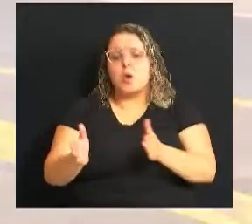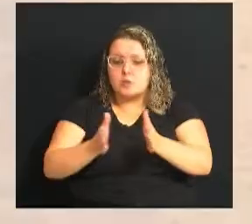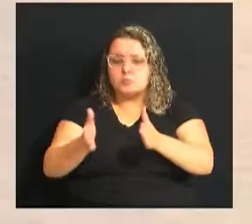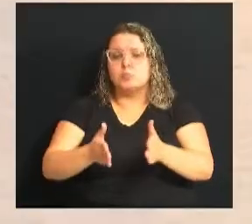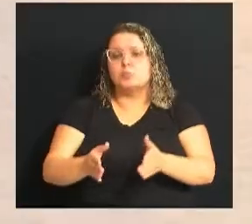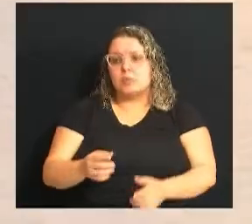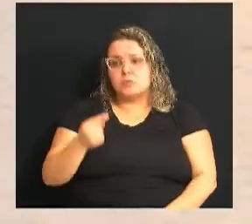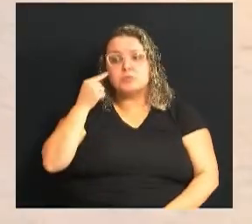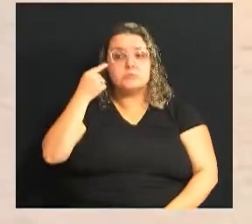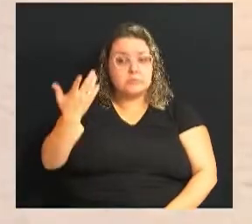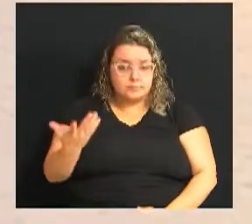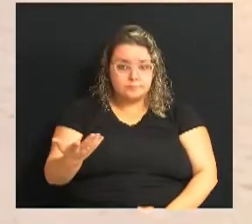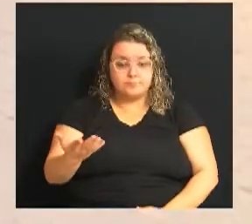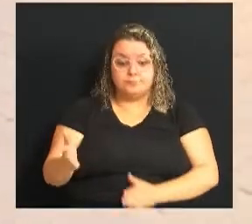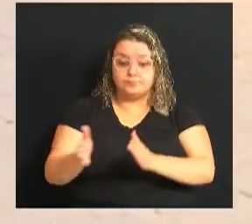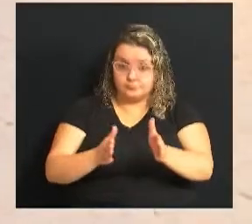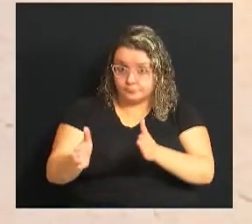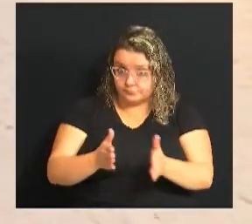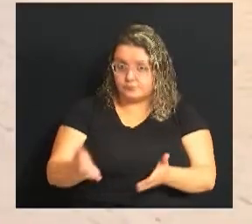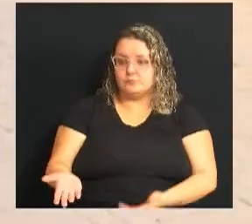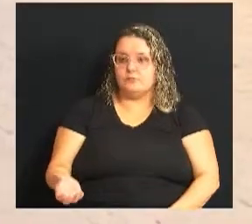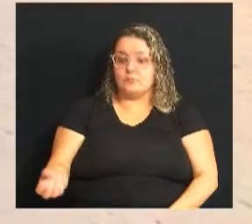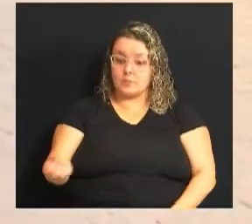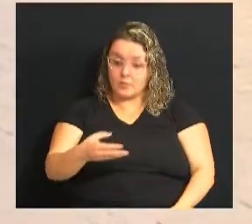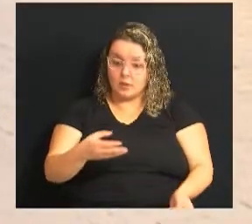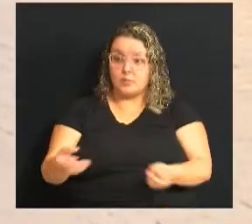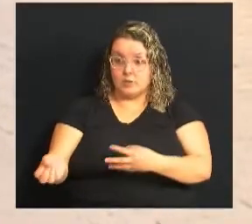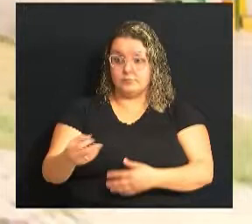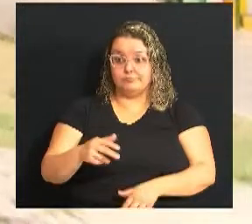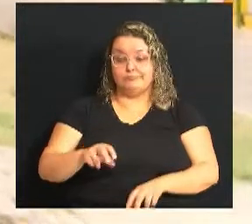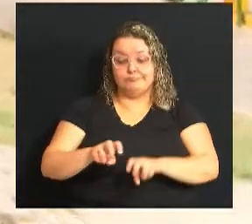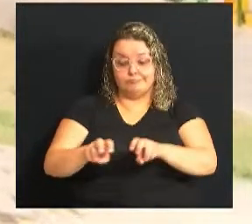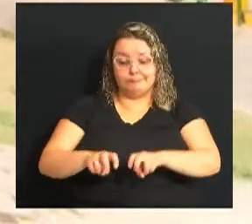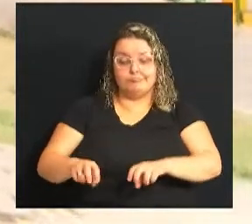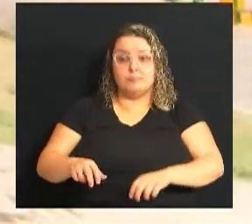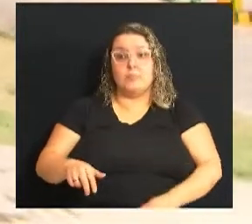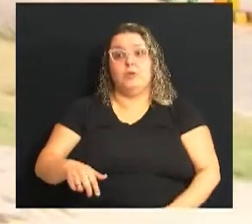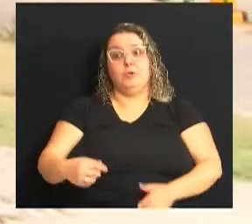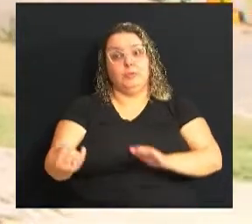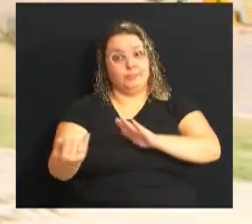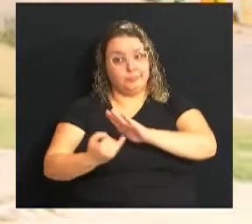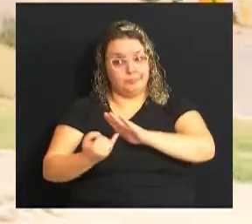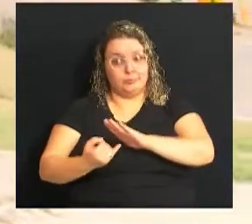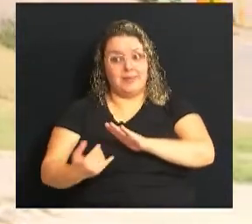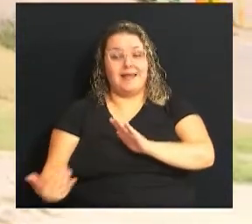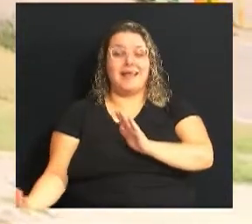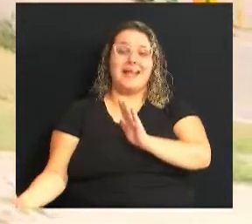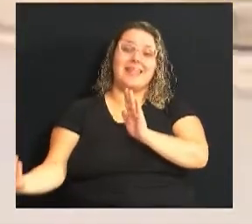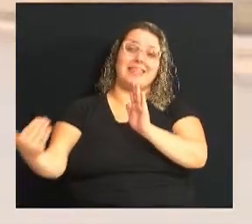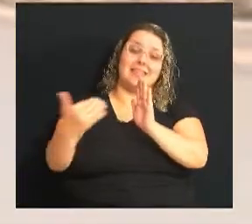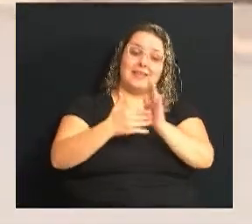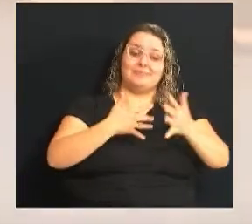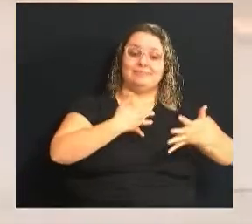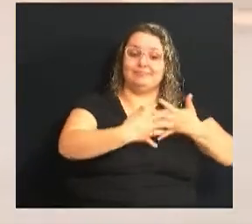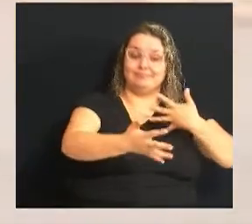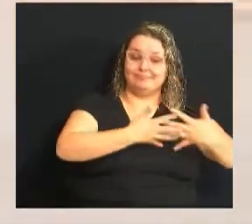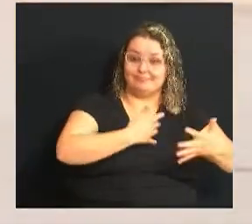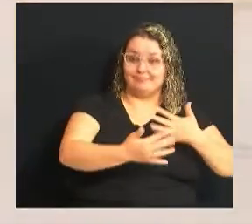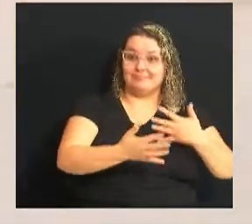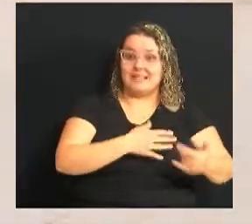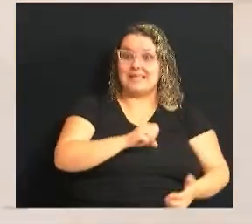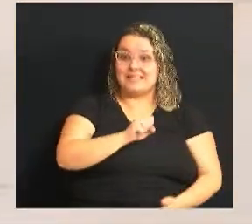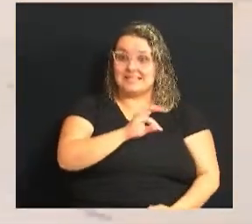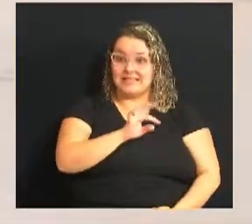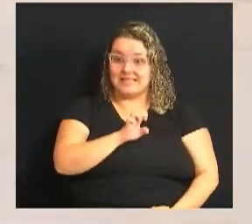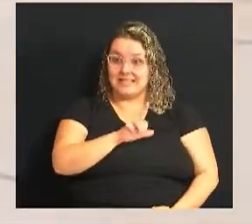previstos. Atualmente, alguns desses passageiros têm que se deslocar do Instituto até o terminal BRT Satélite Íris,